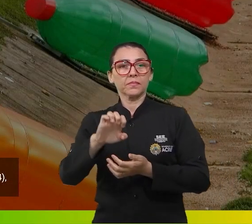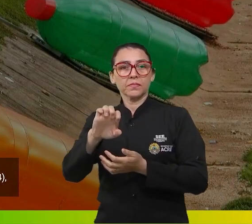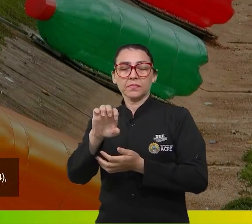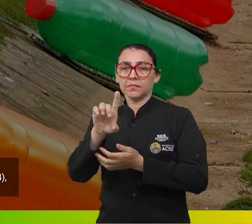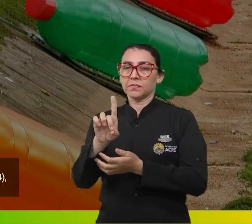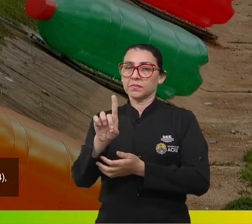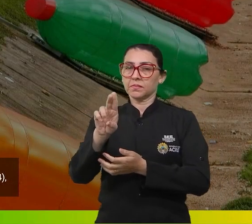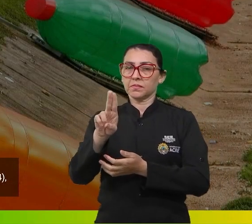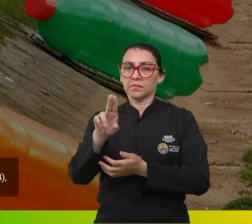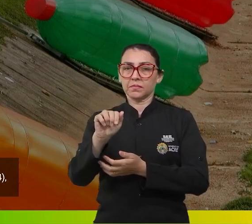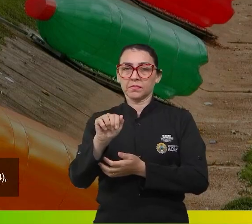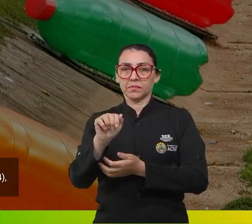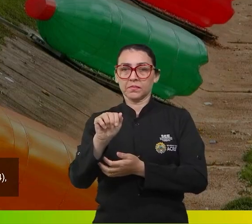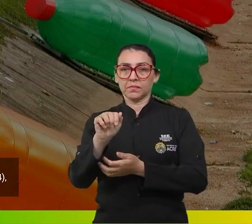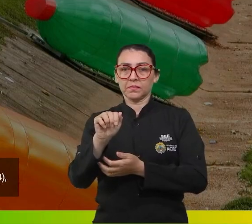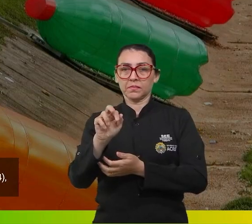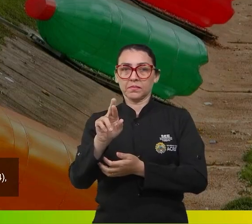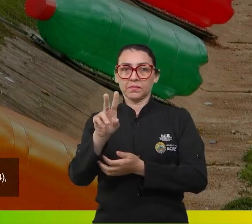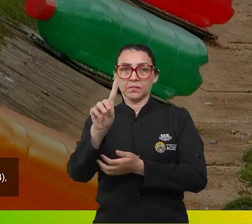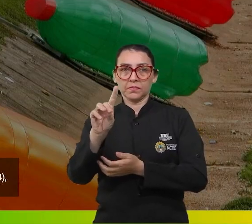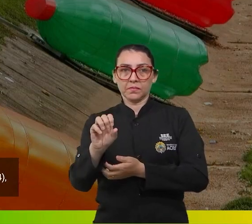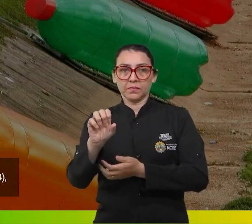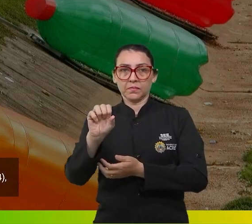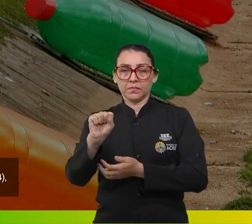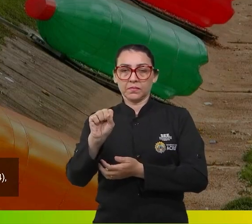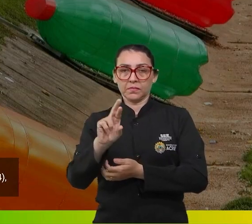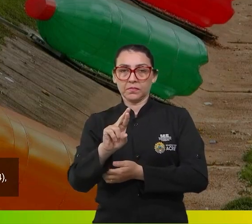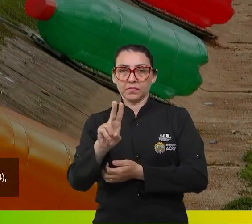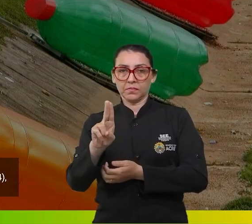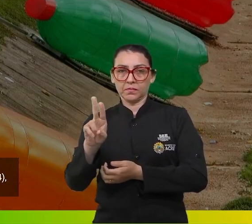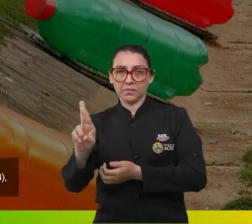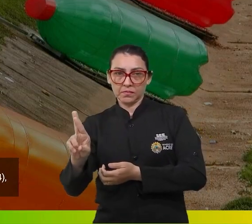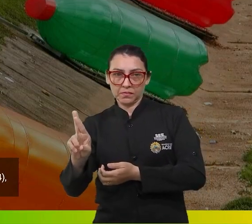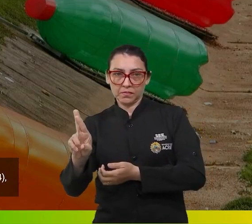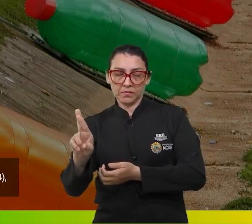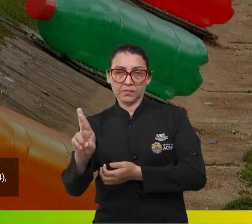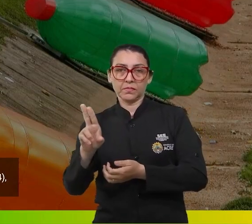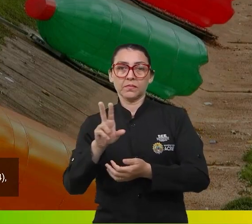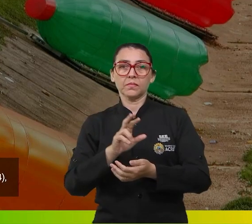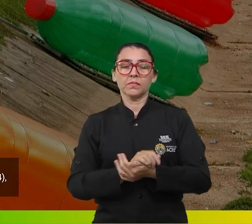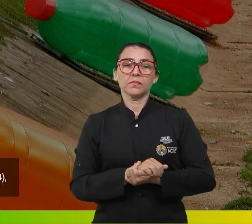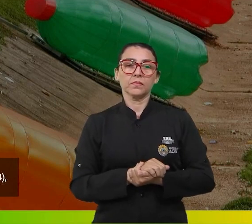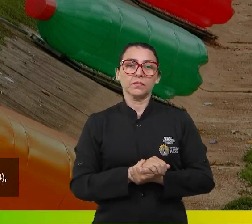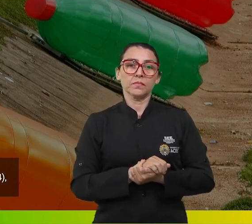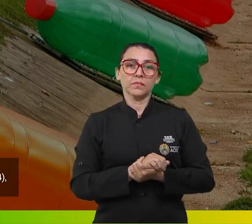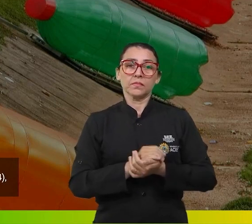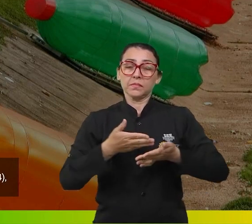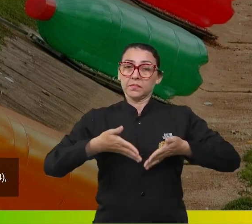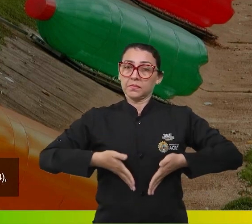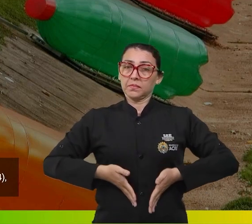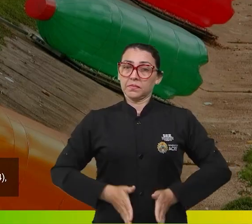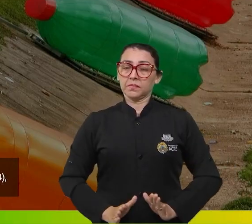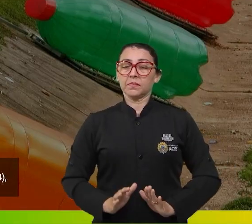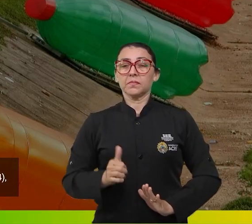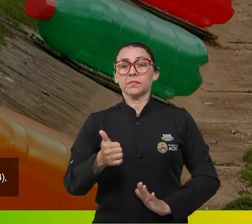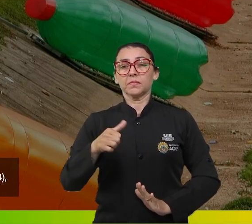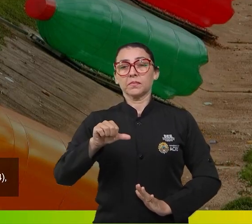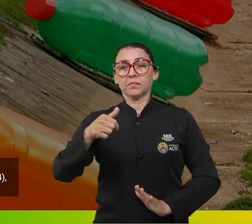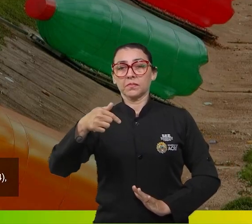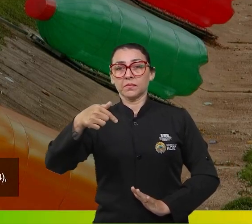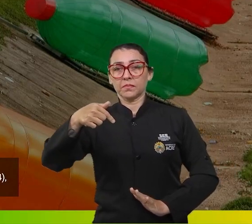Nós temos também outro exemplo do brasileiro, do Eduardo Stru. O Eduardo Stru, ele nasceu em